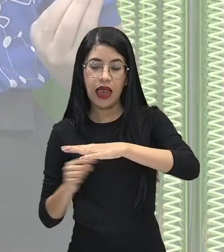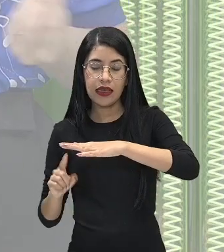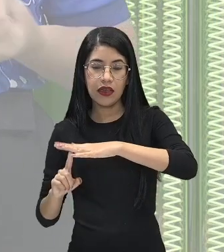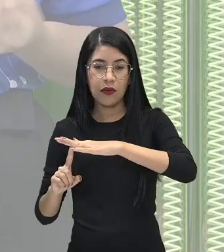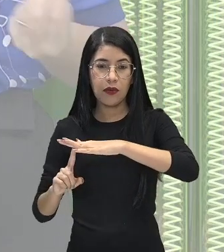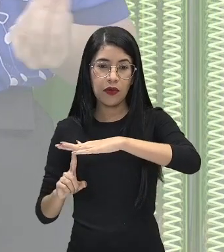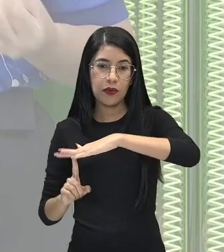entre